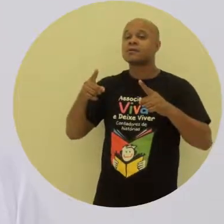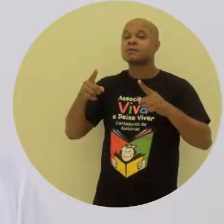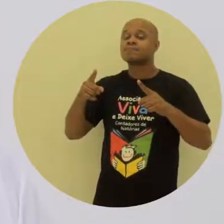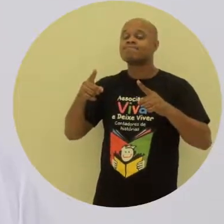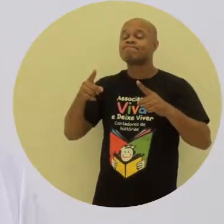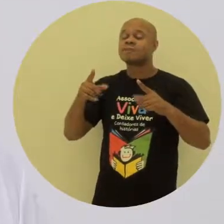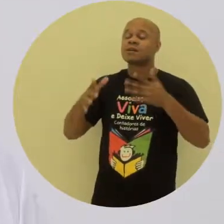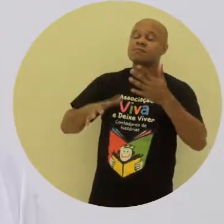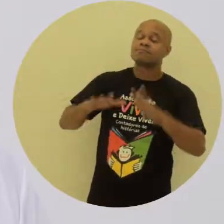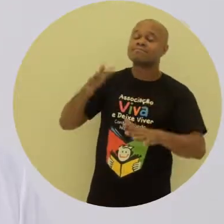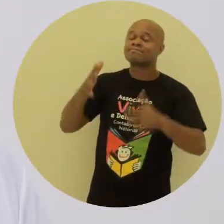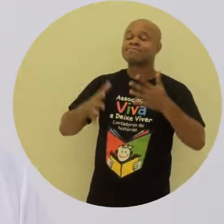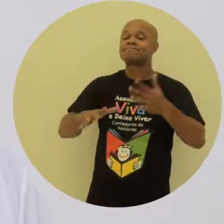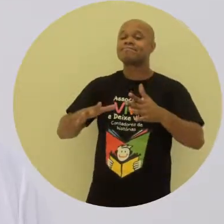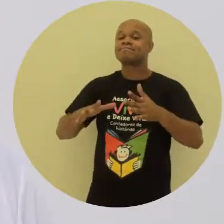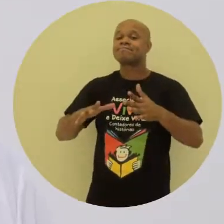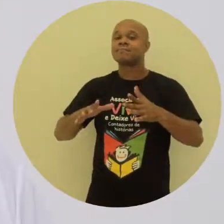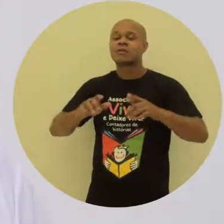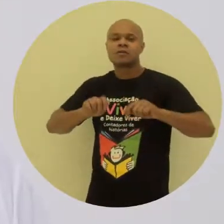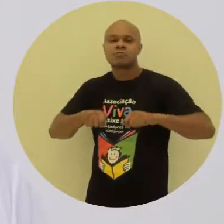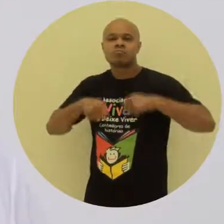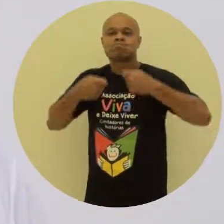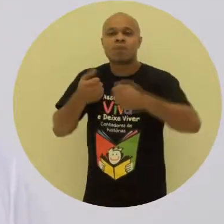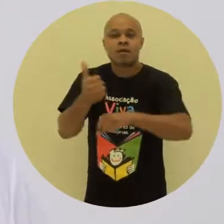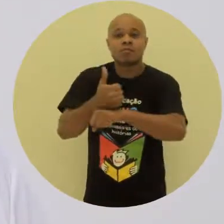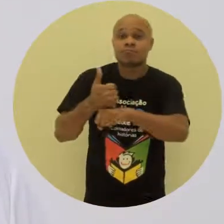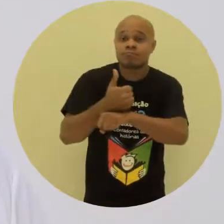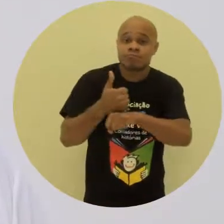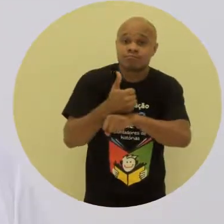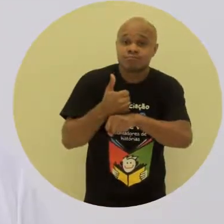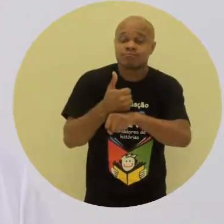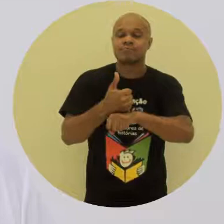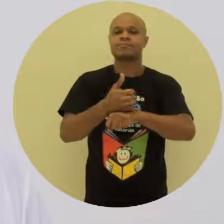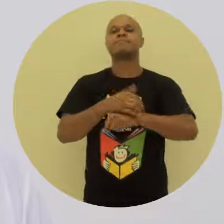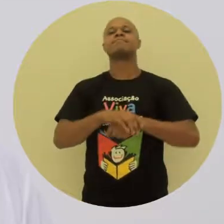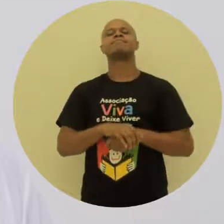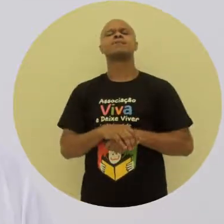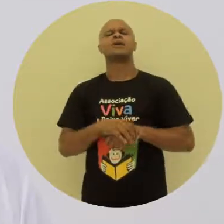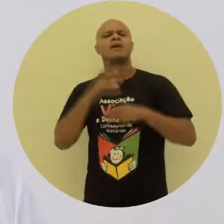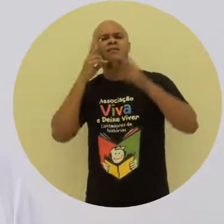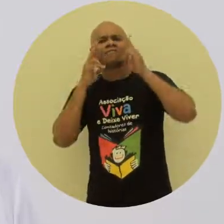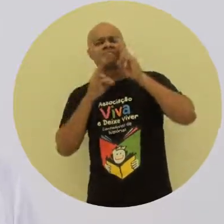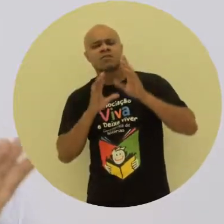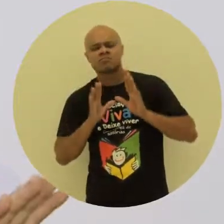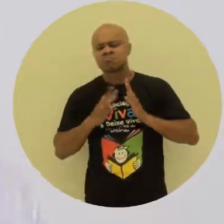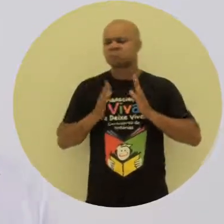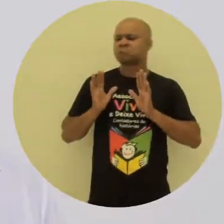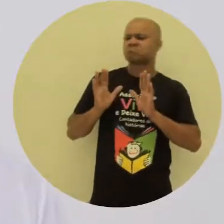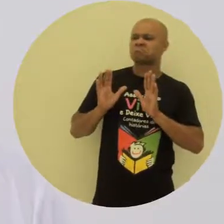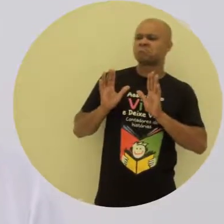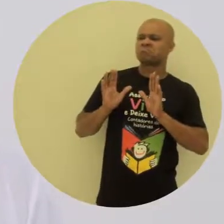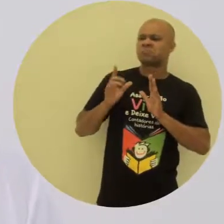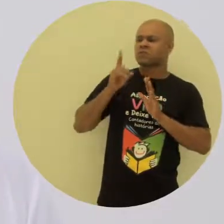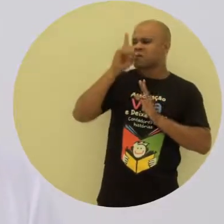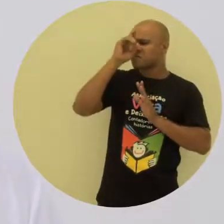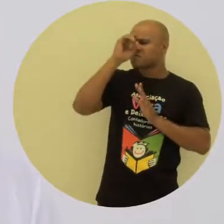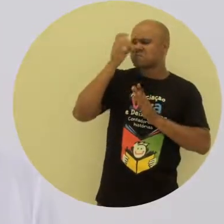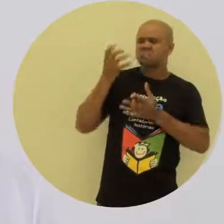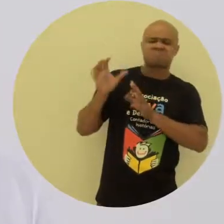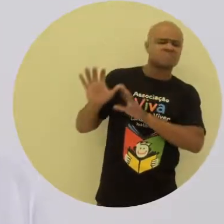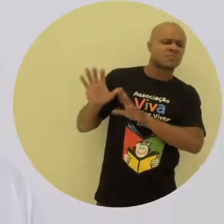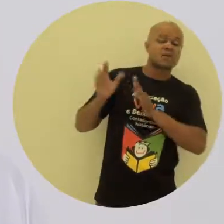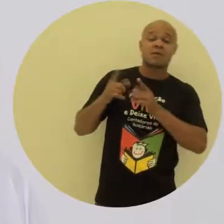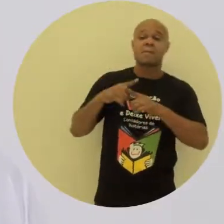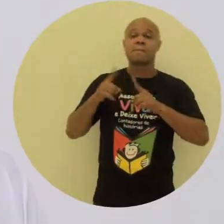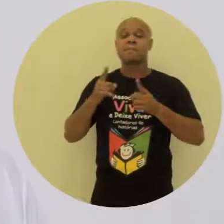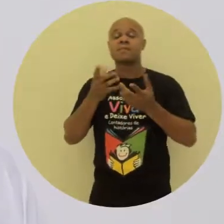formação preferem nos doar o seu talento profissional. Olha, não me coloque dentro de um hospital, mas